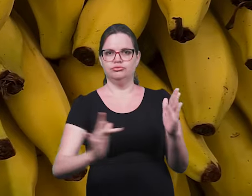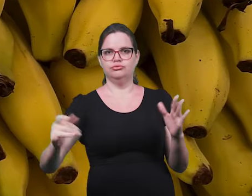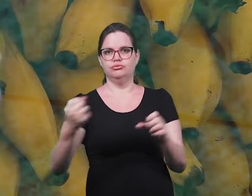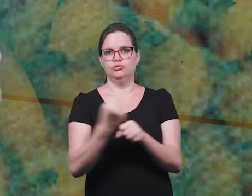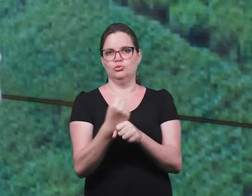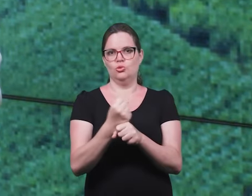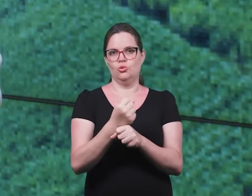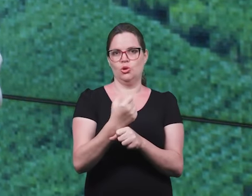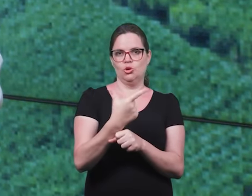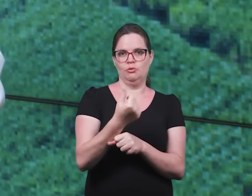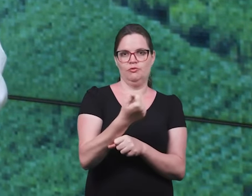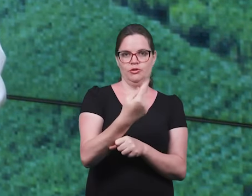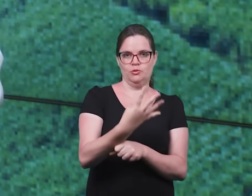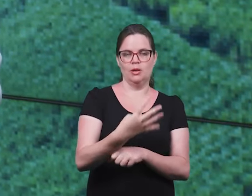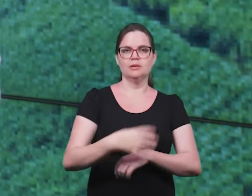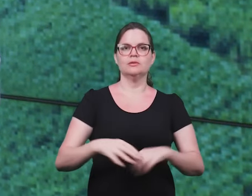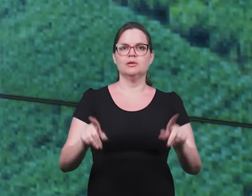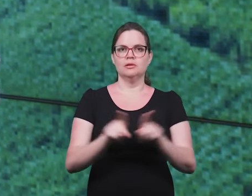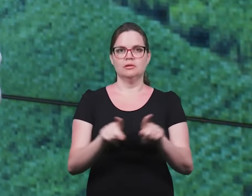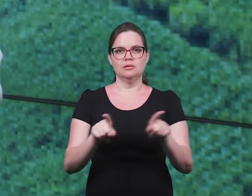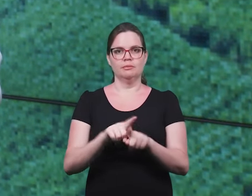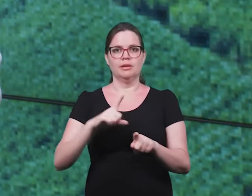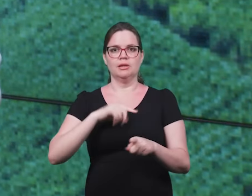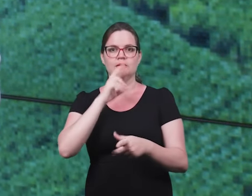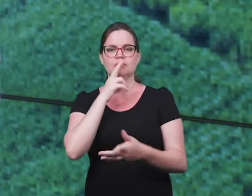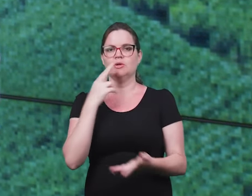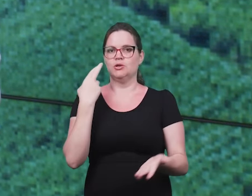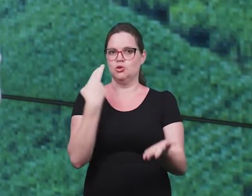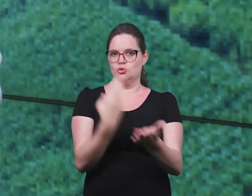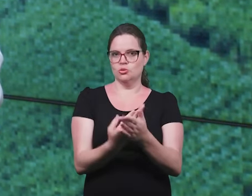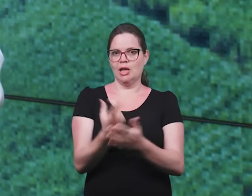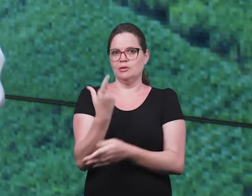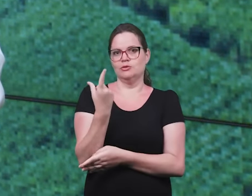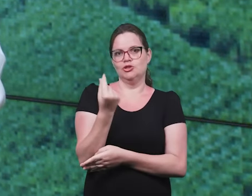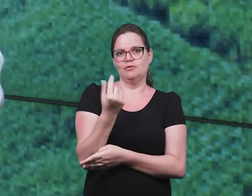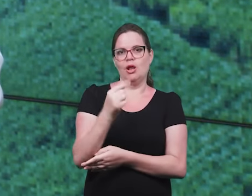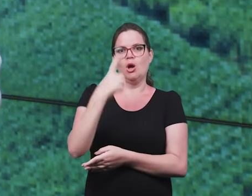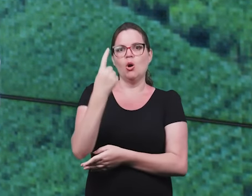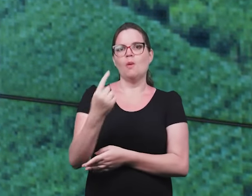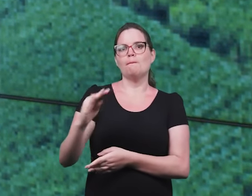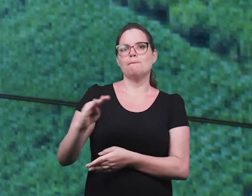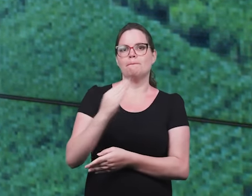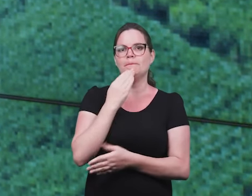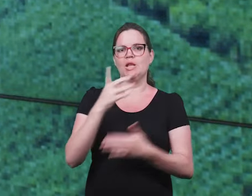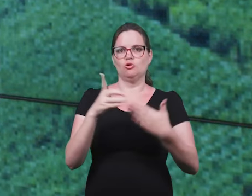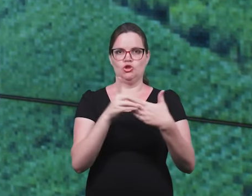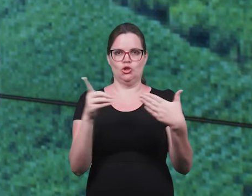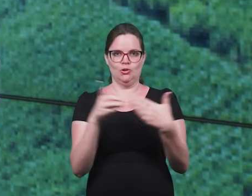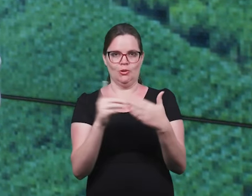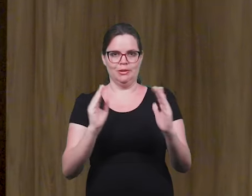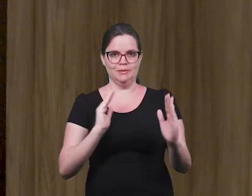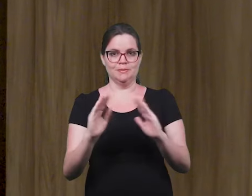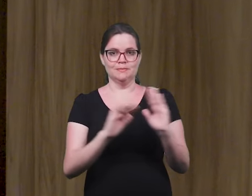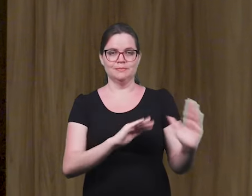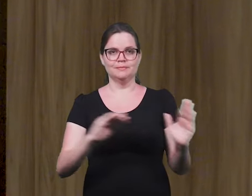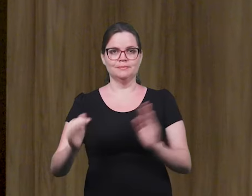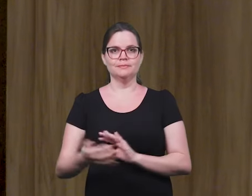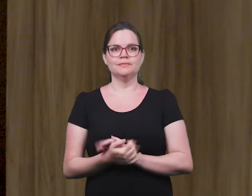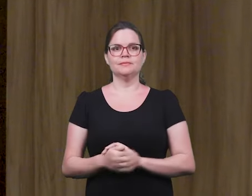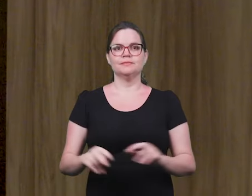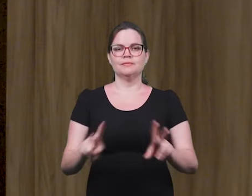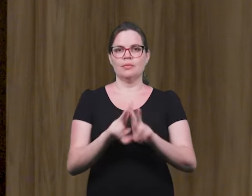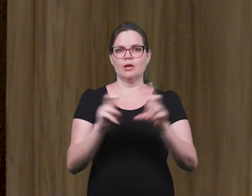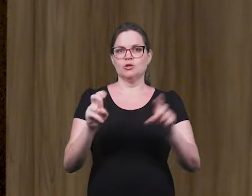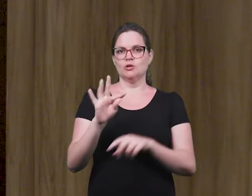o ano de 2024 e gerando assim uma receita acumulada de US$ 1 bilhão no período. A aplicação